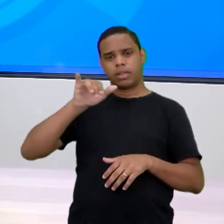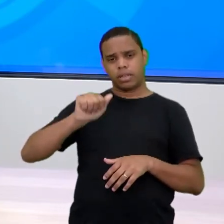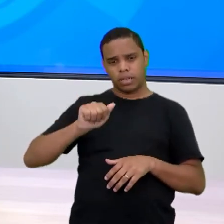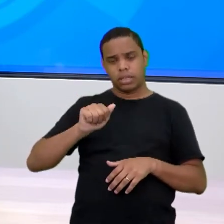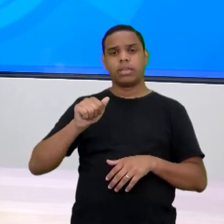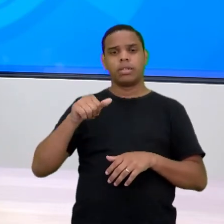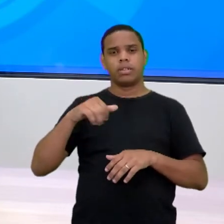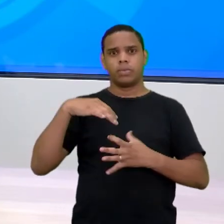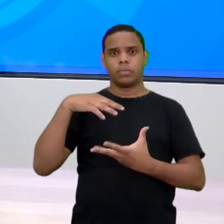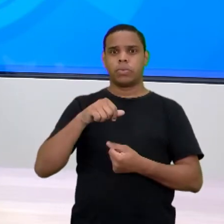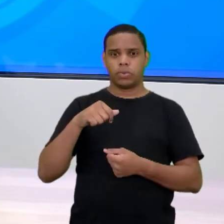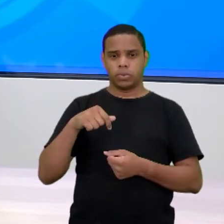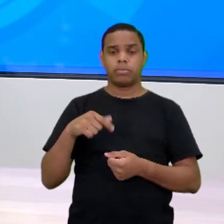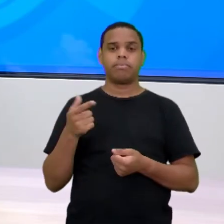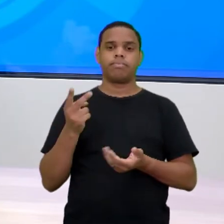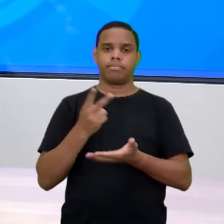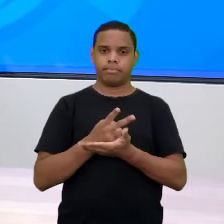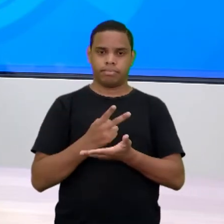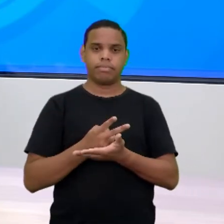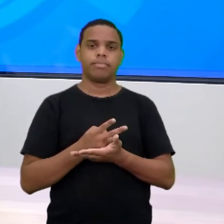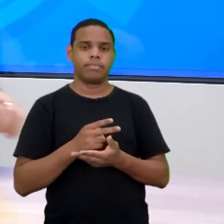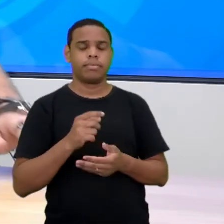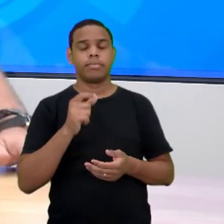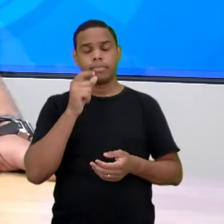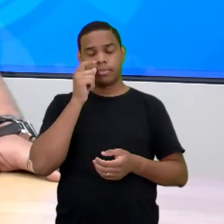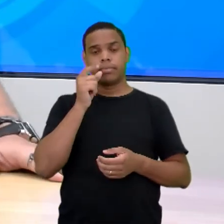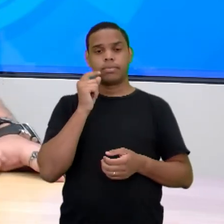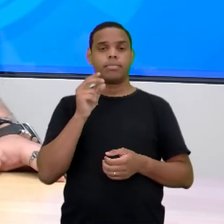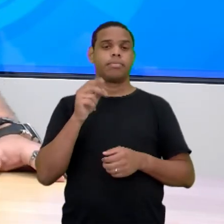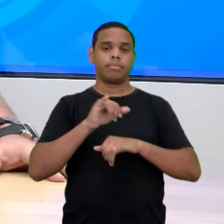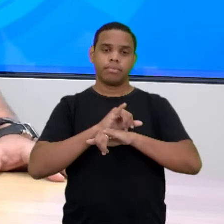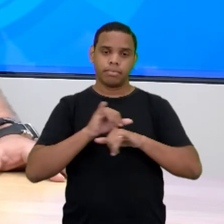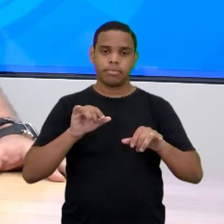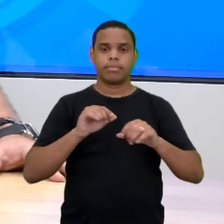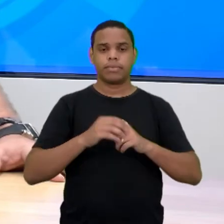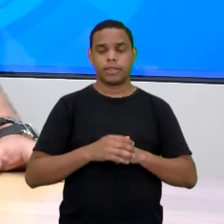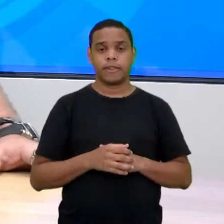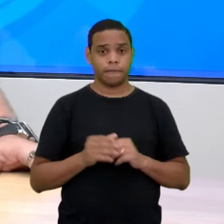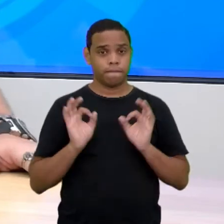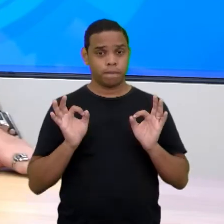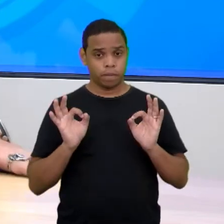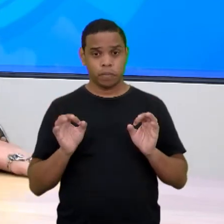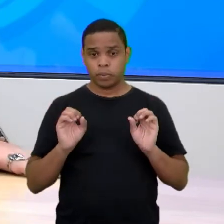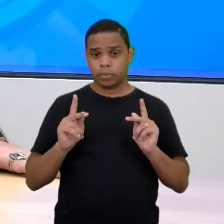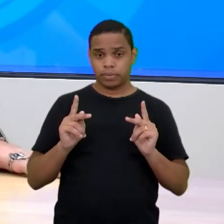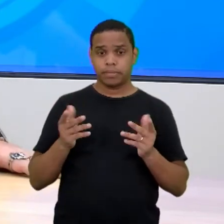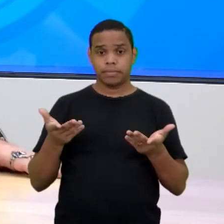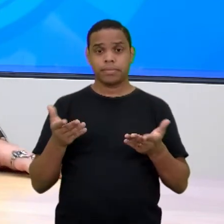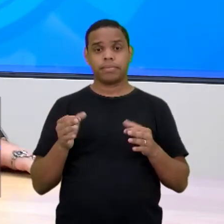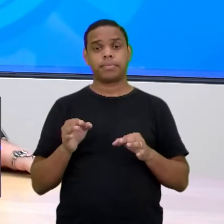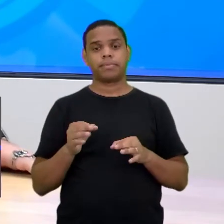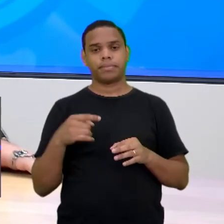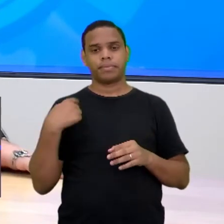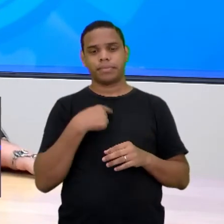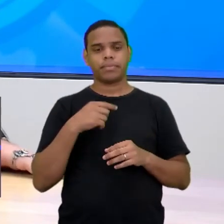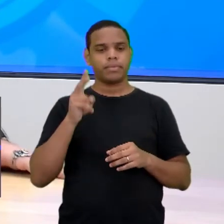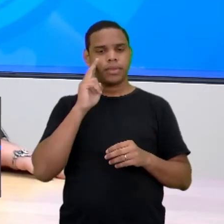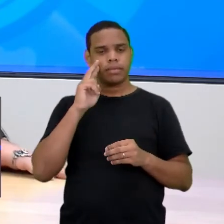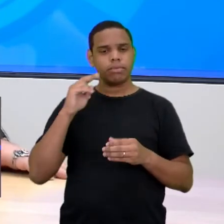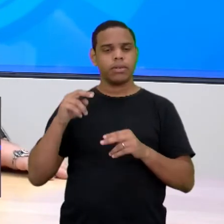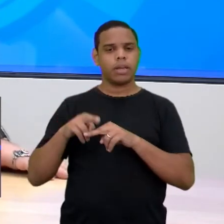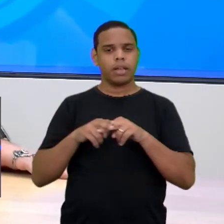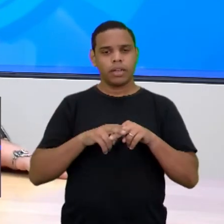do planeta. Então sempre interessante retratar isso aí. Certo, galerinha? Então é isso aí, nós vimos aí uma revisão